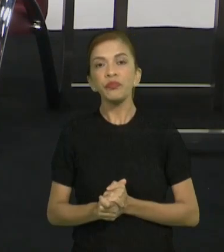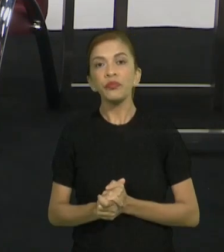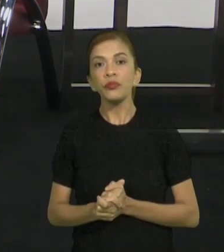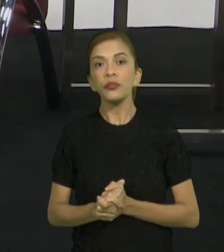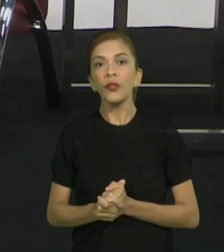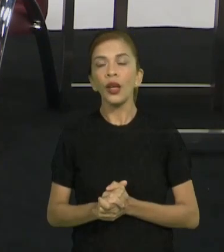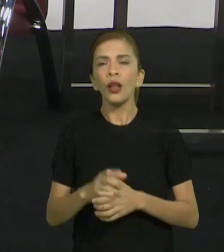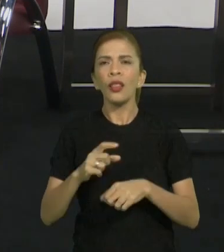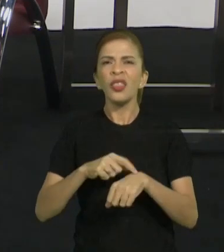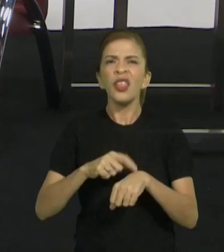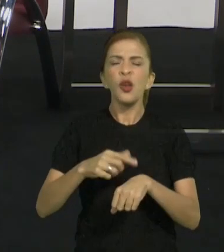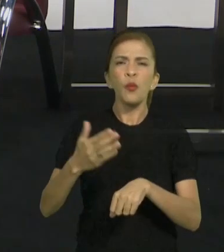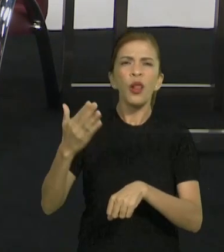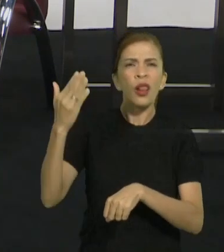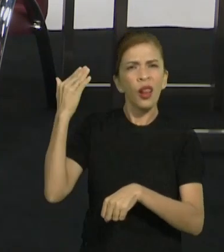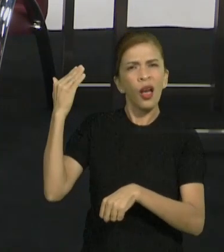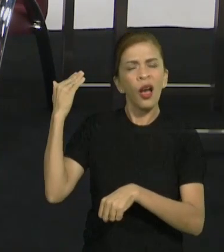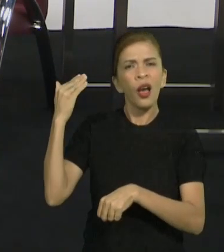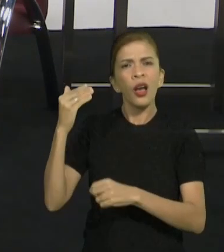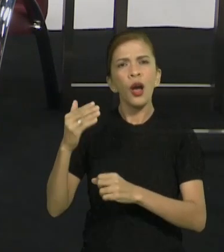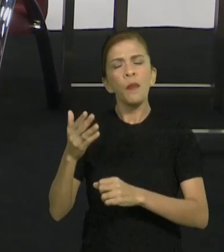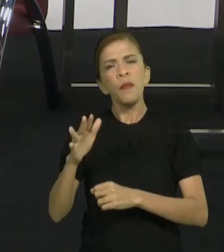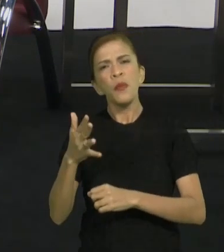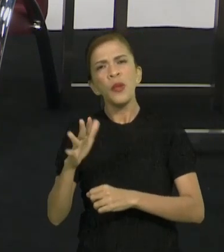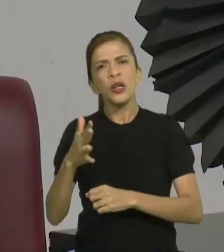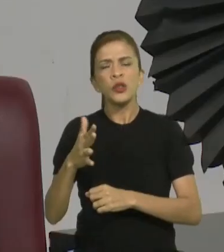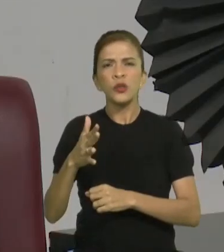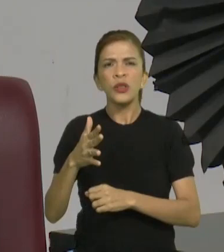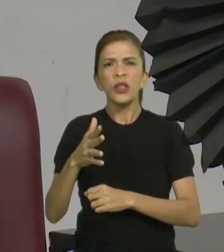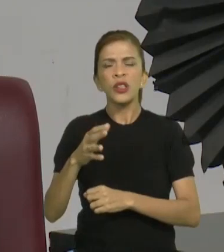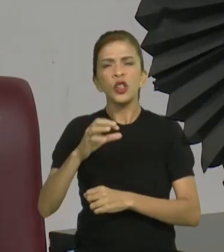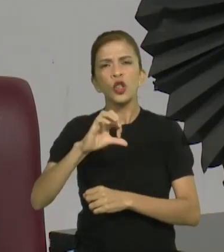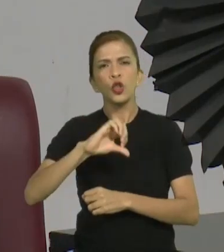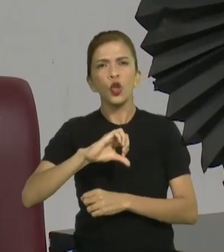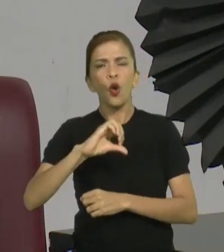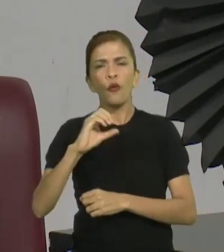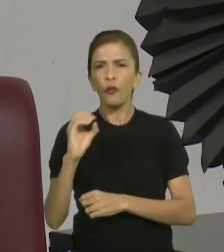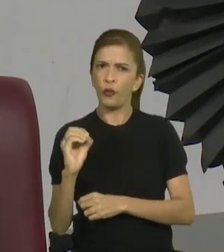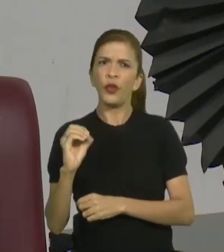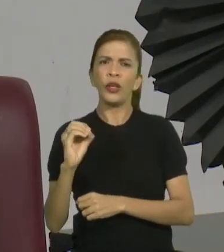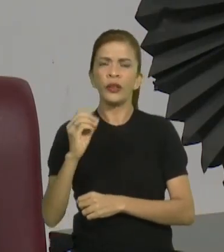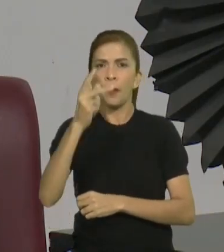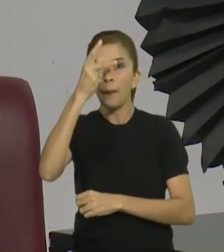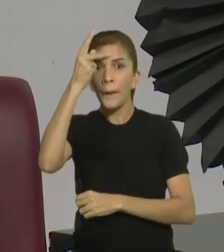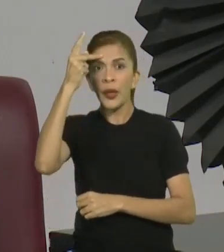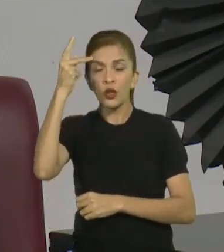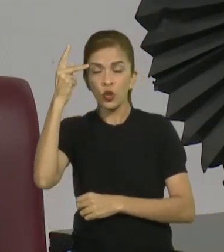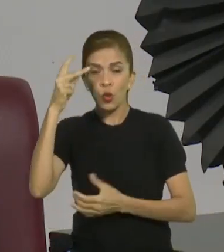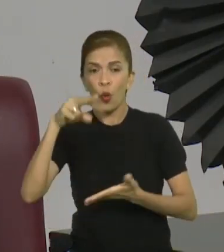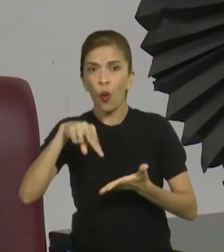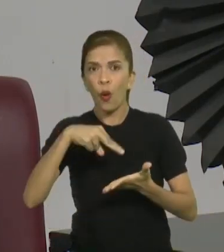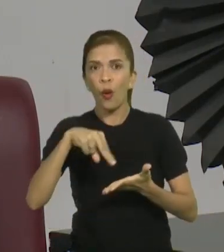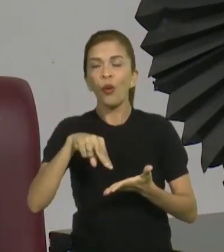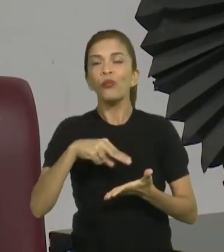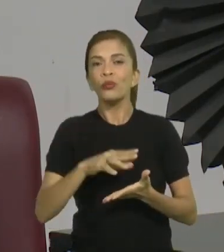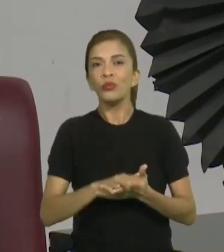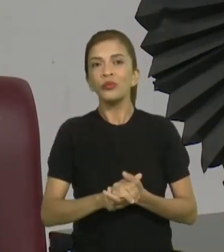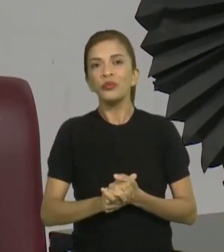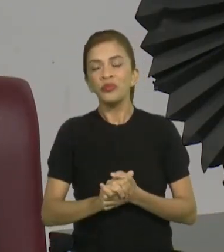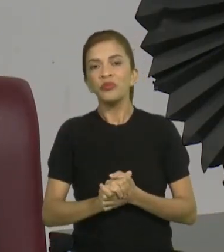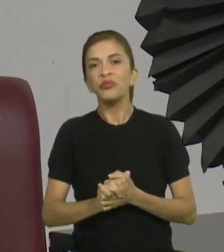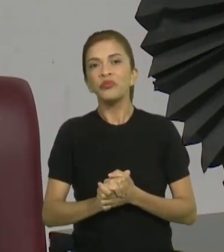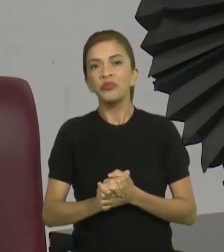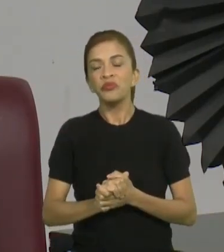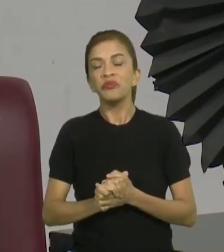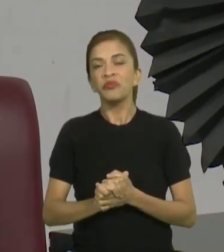na época a gente tinha aproximadamente uns 90, para aquela época, uns 90